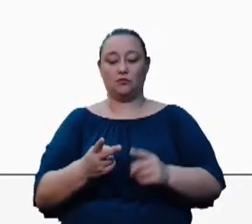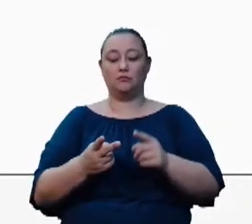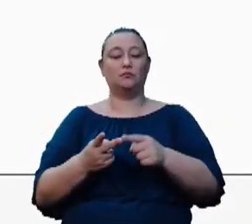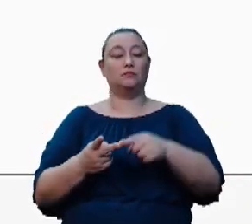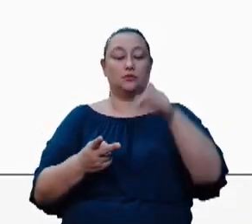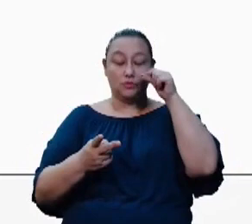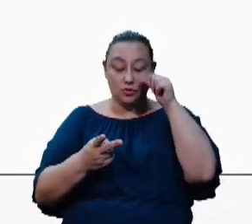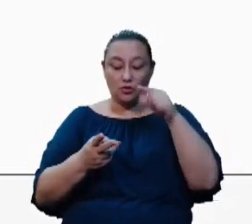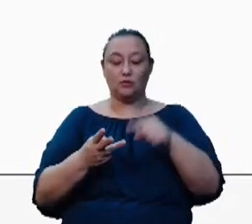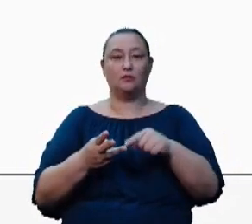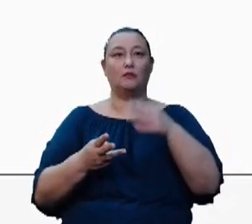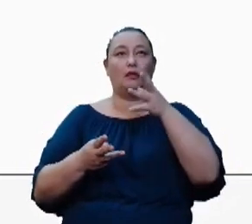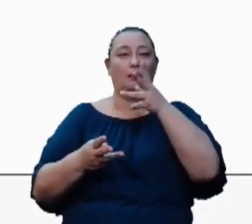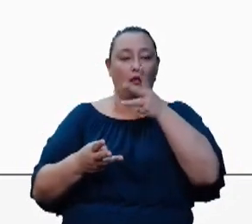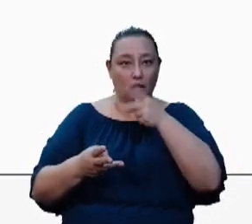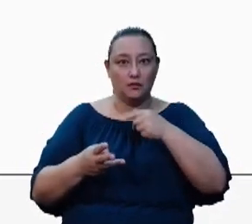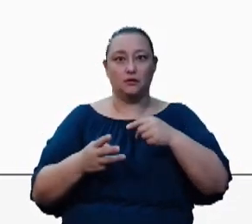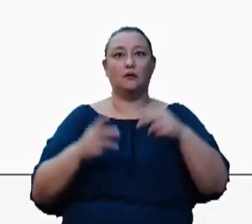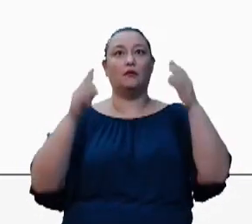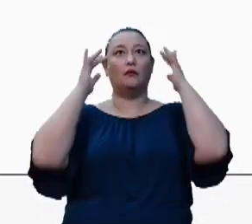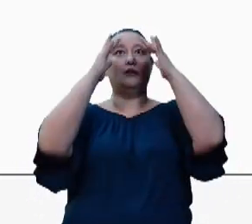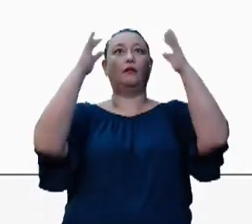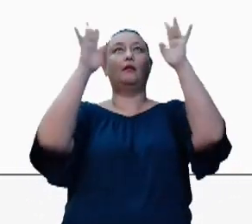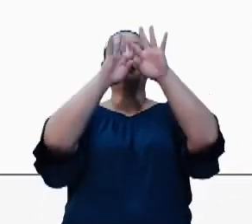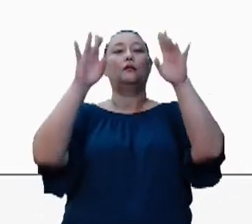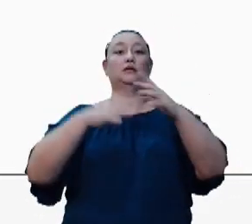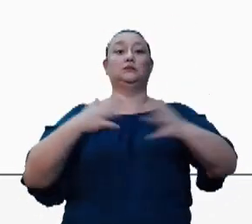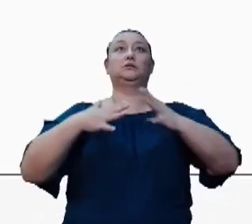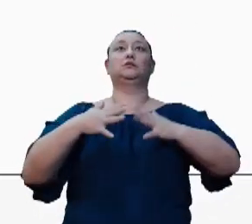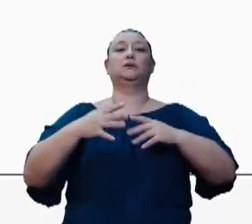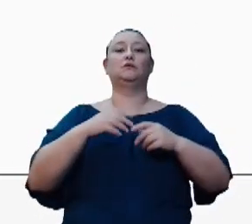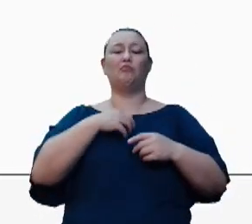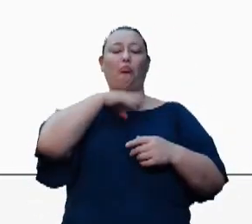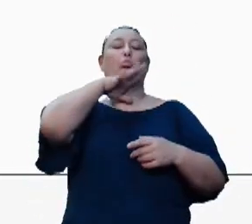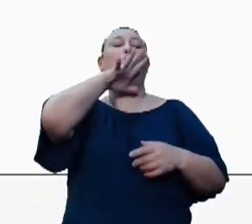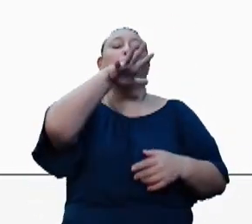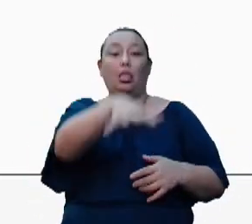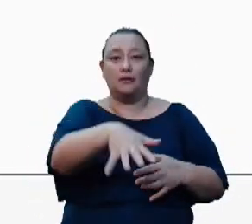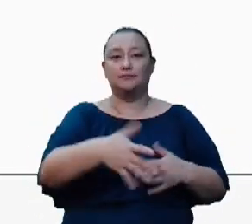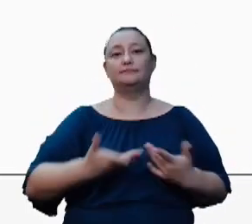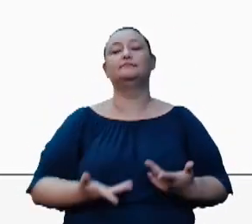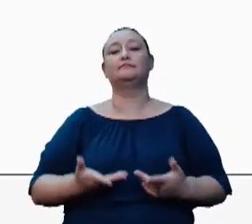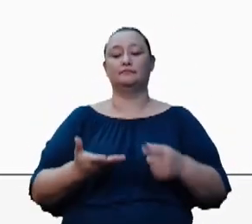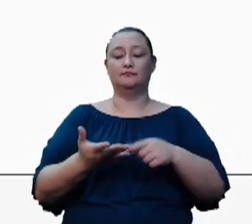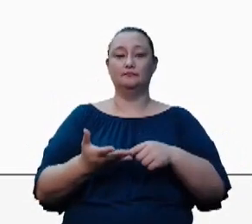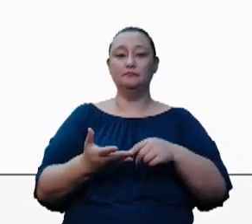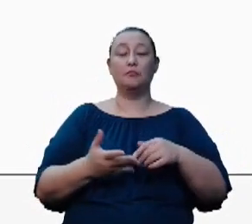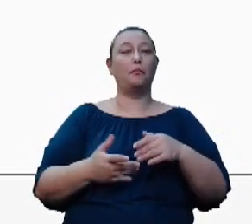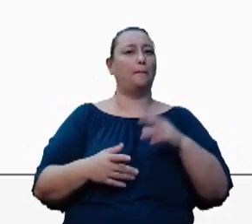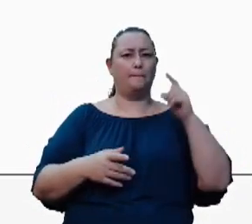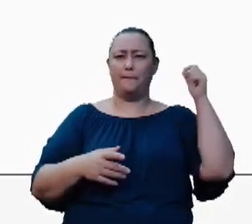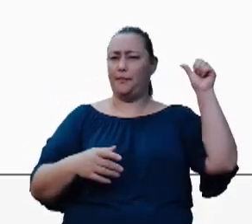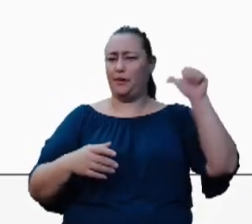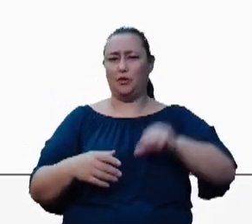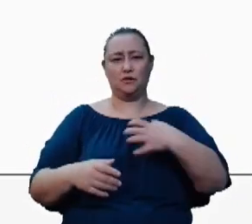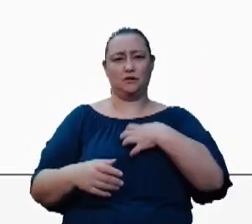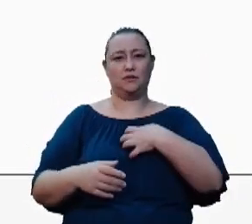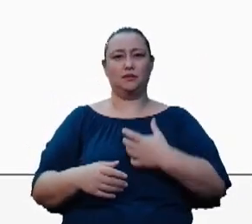sonolência, letargia, alucinações, agitação, náusea, vômitos. E as mais graves podem